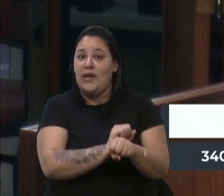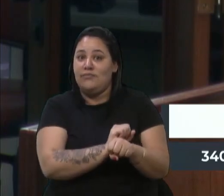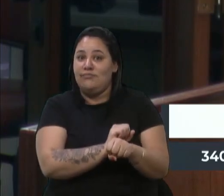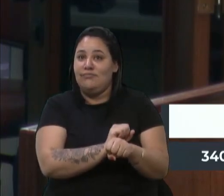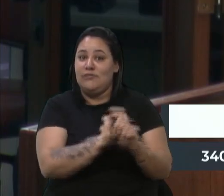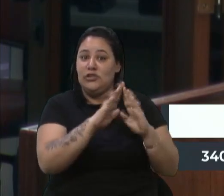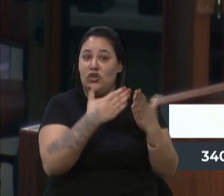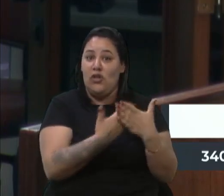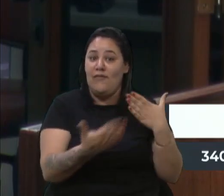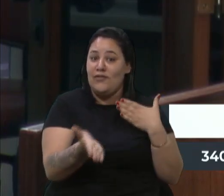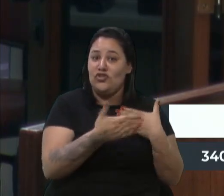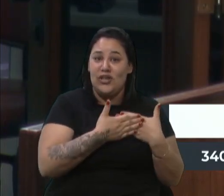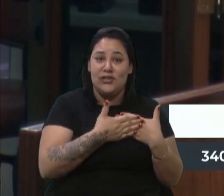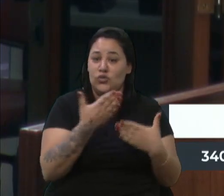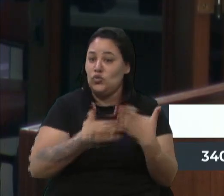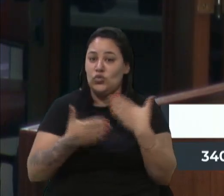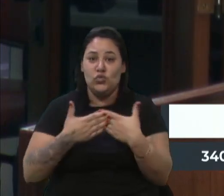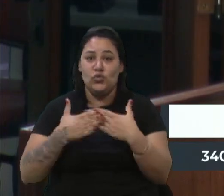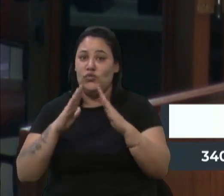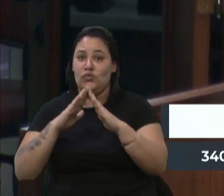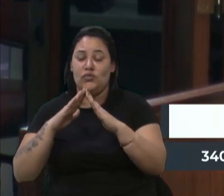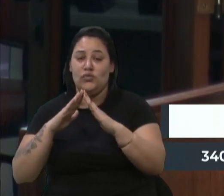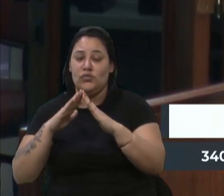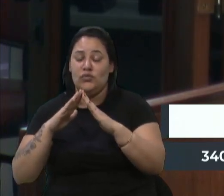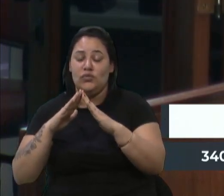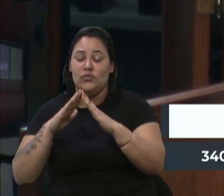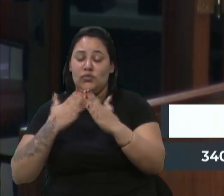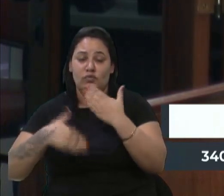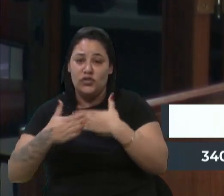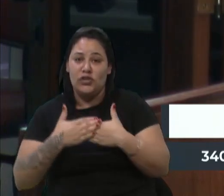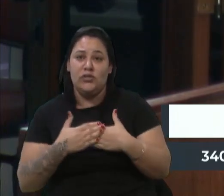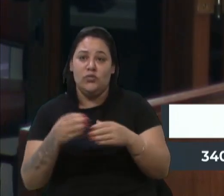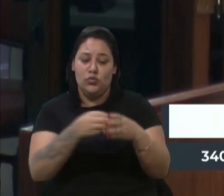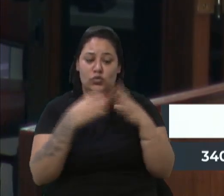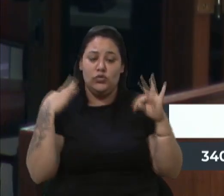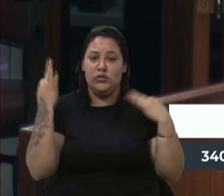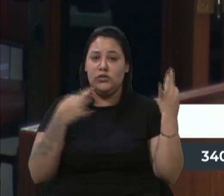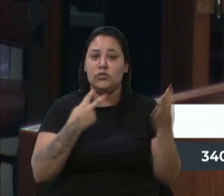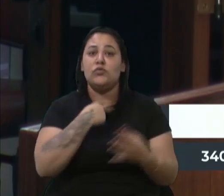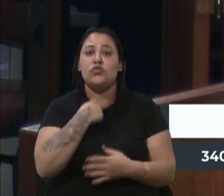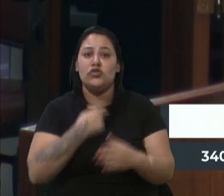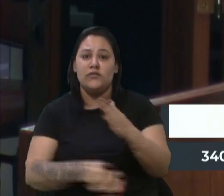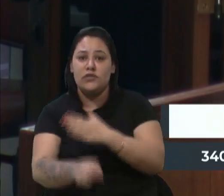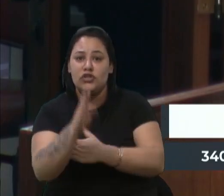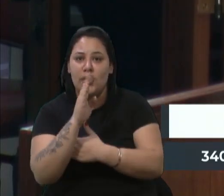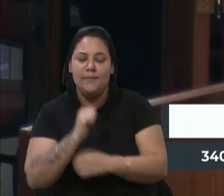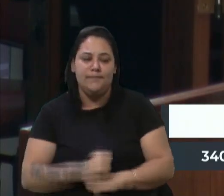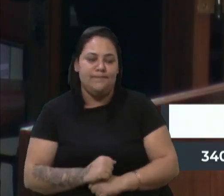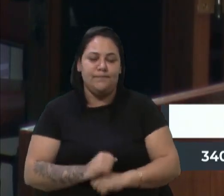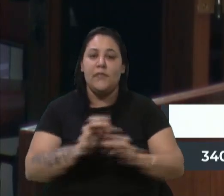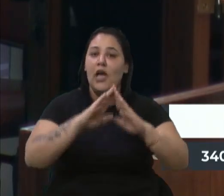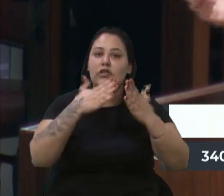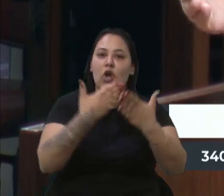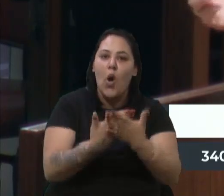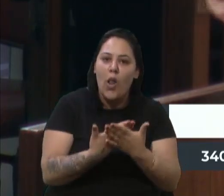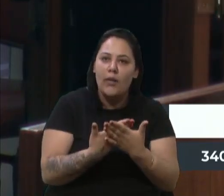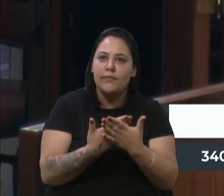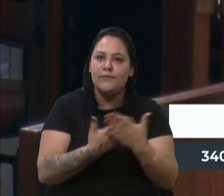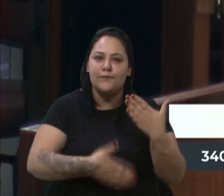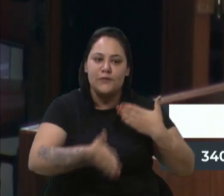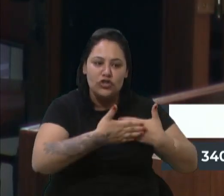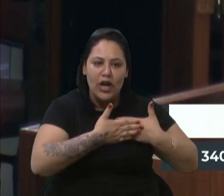Questão, vereadora Gladys, no turismo não podia viajar. Na escola não podia